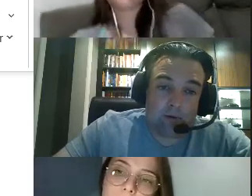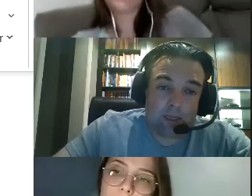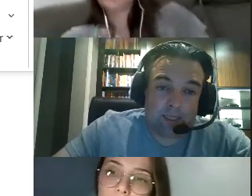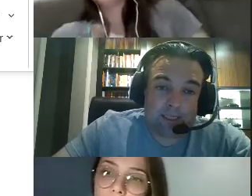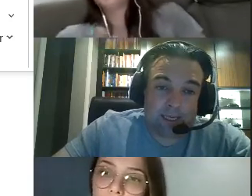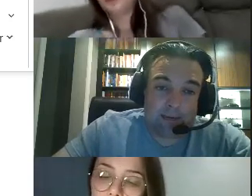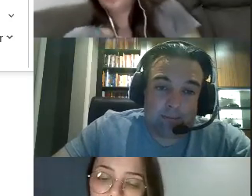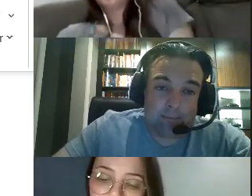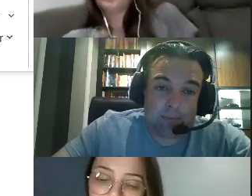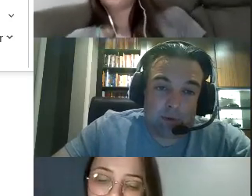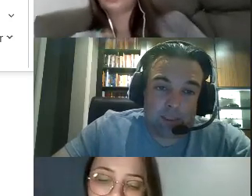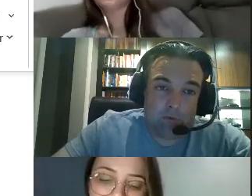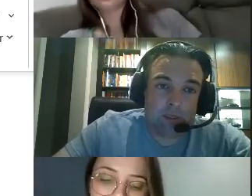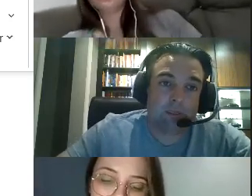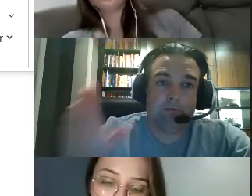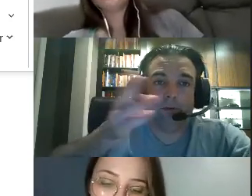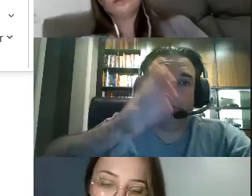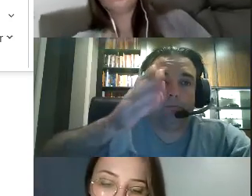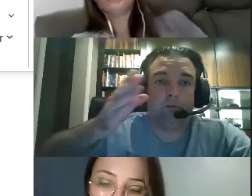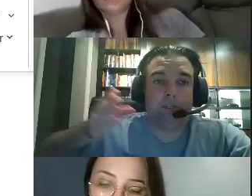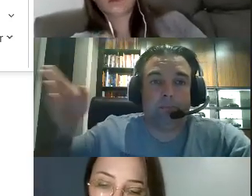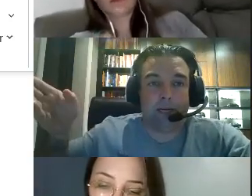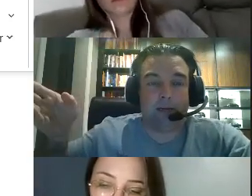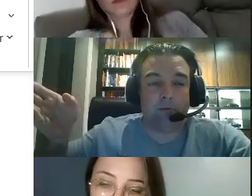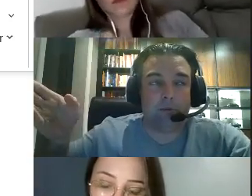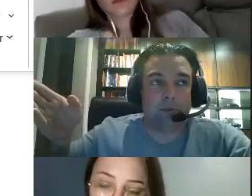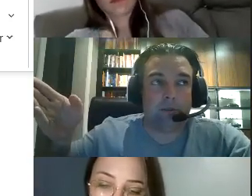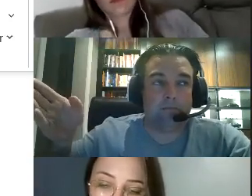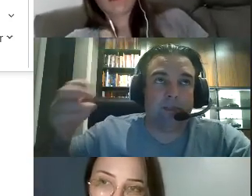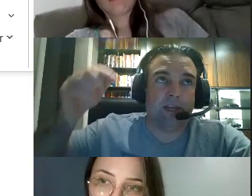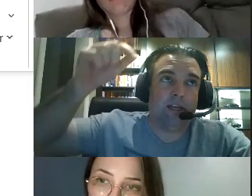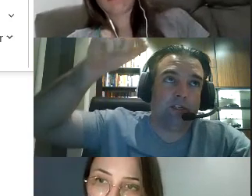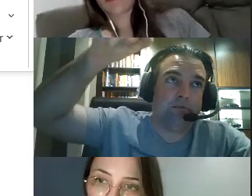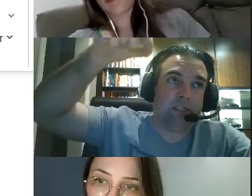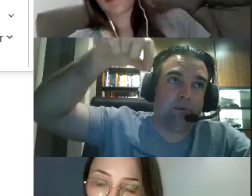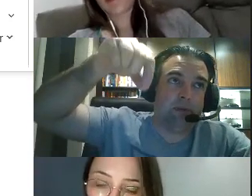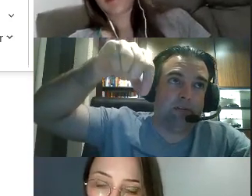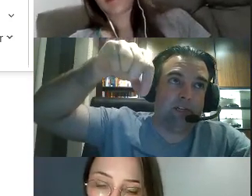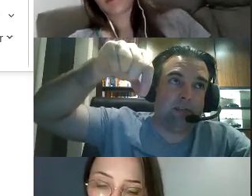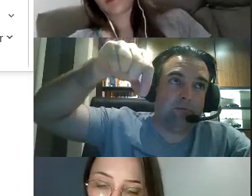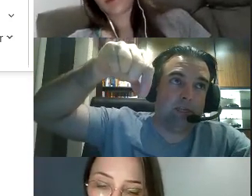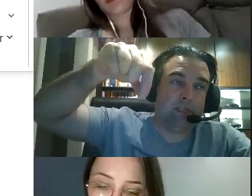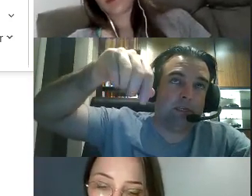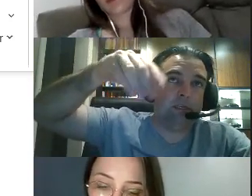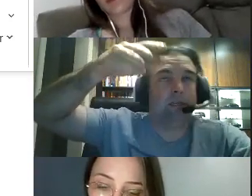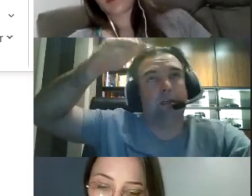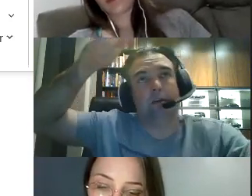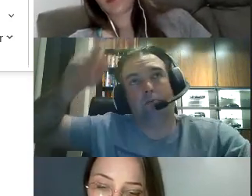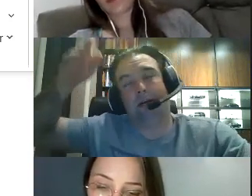A aula de sábado e segunda são fenômenos separados. Daí a gente faz a primeira avaliação